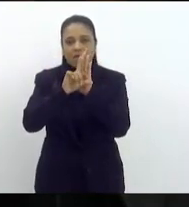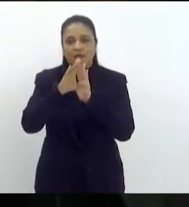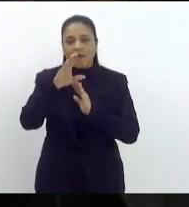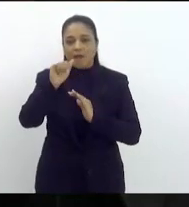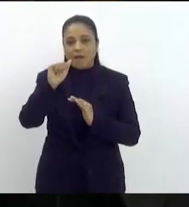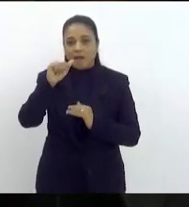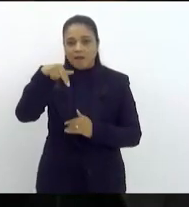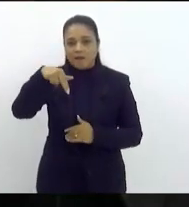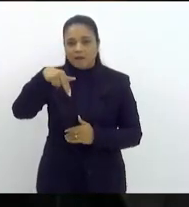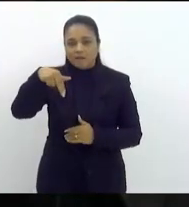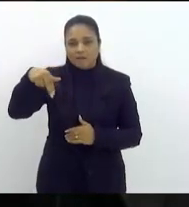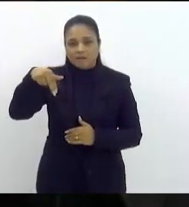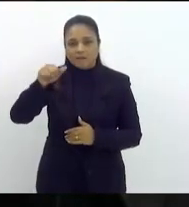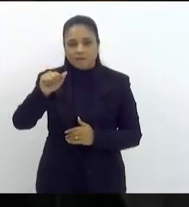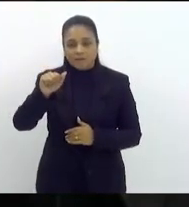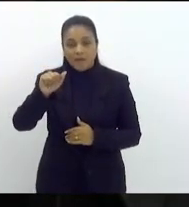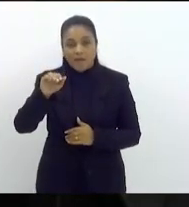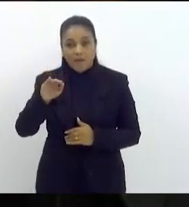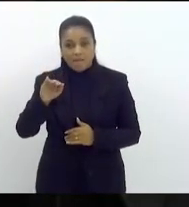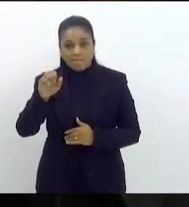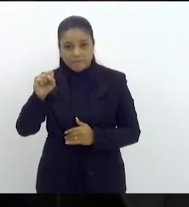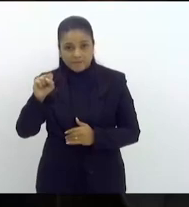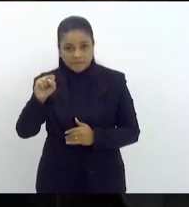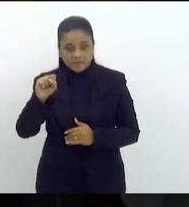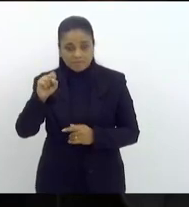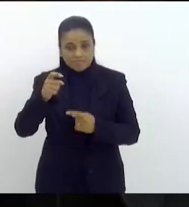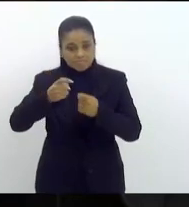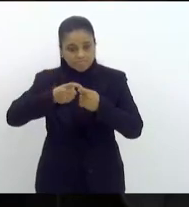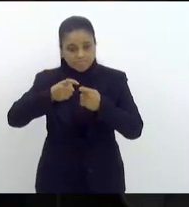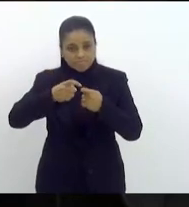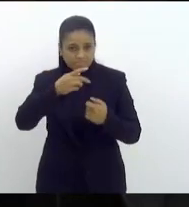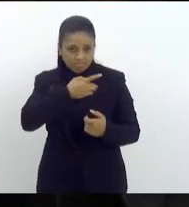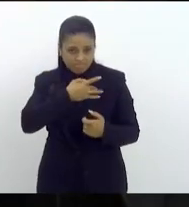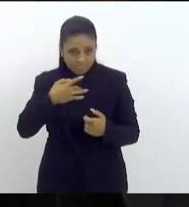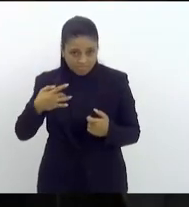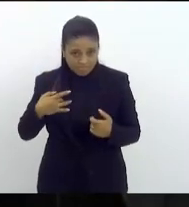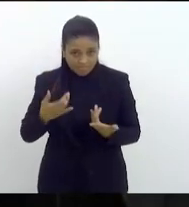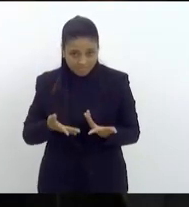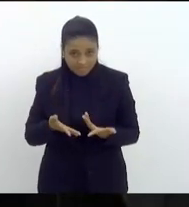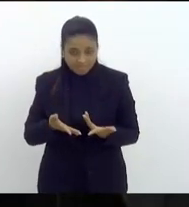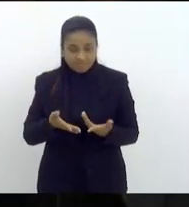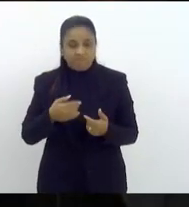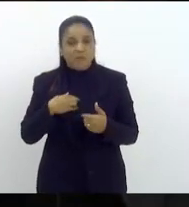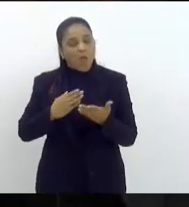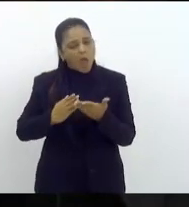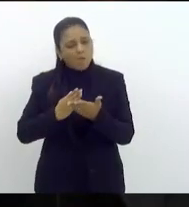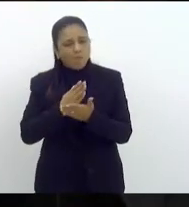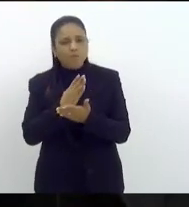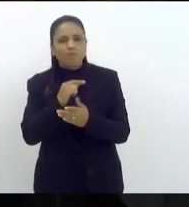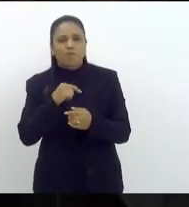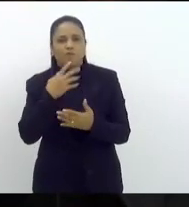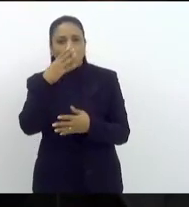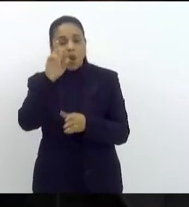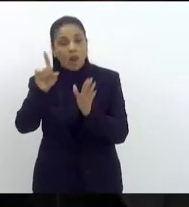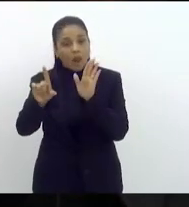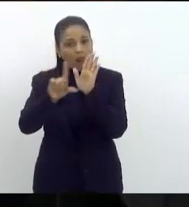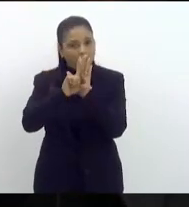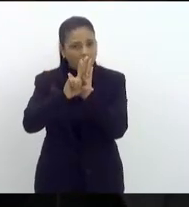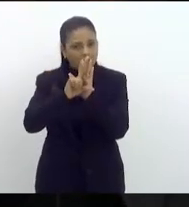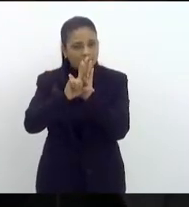primeiro estado brasileiro que aprovou essa lei e aprovamos essa lei depois